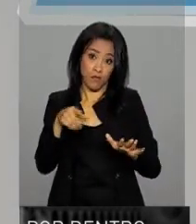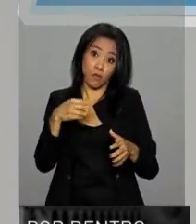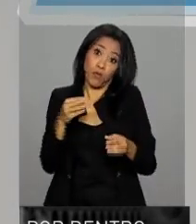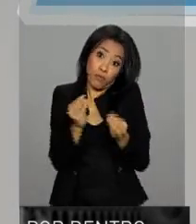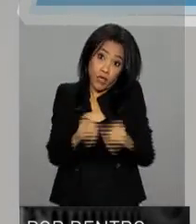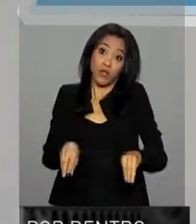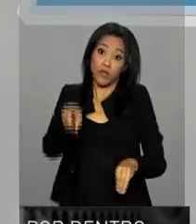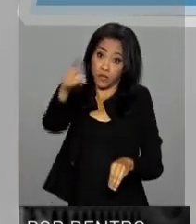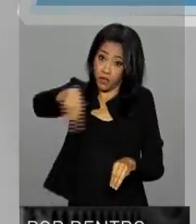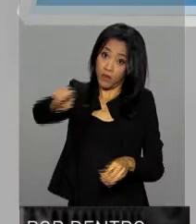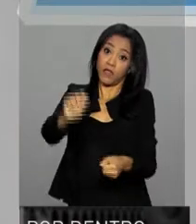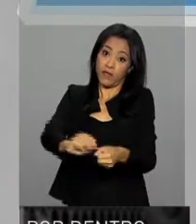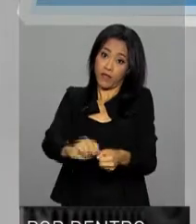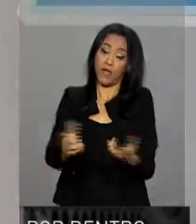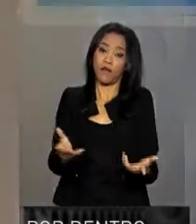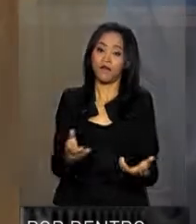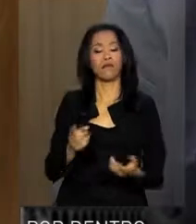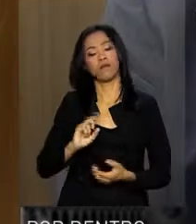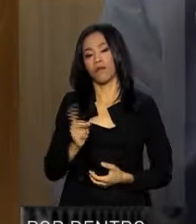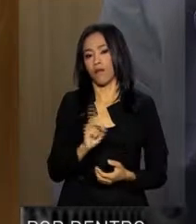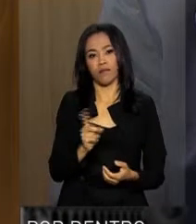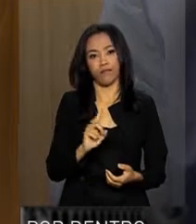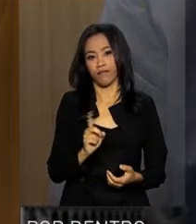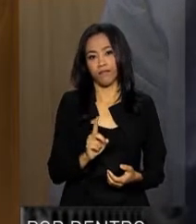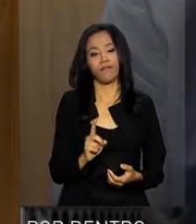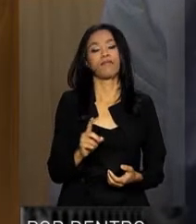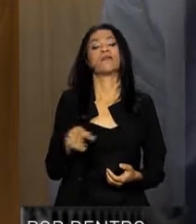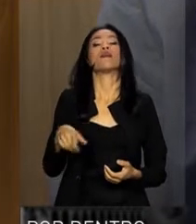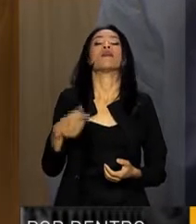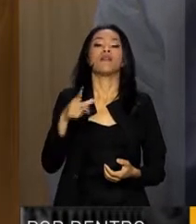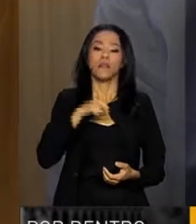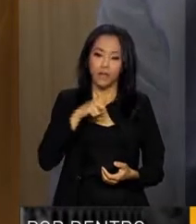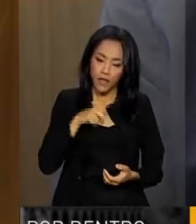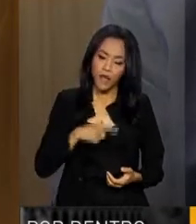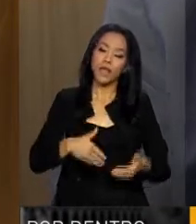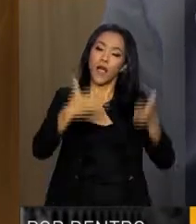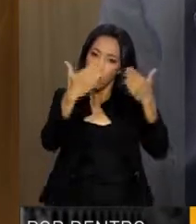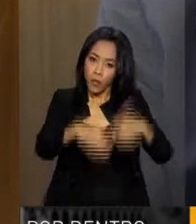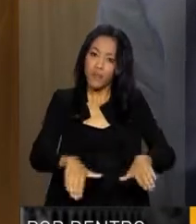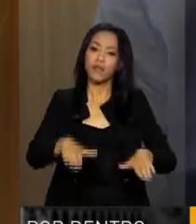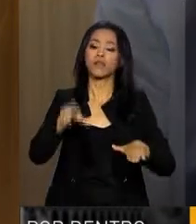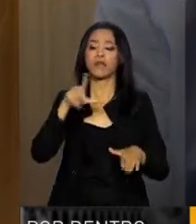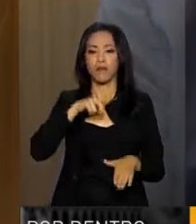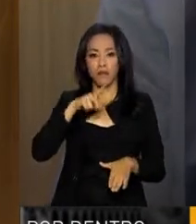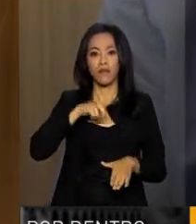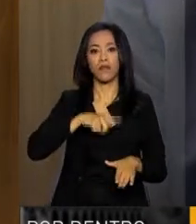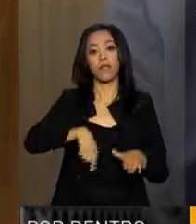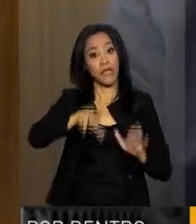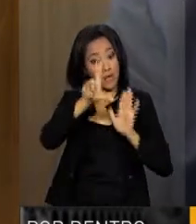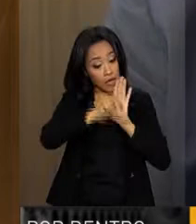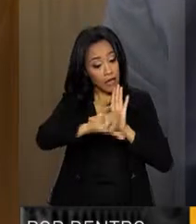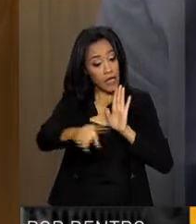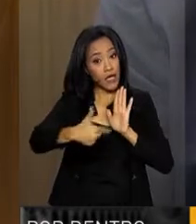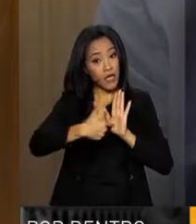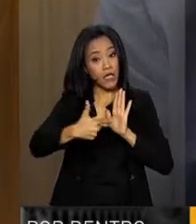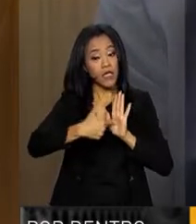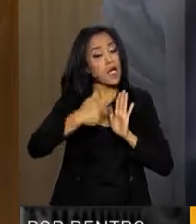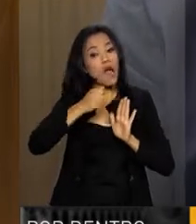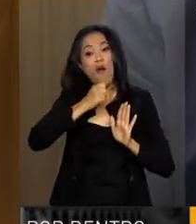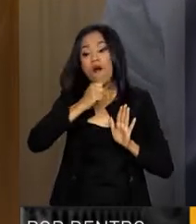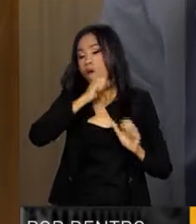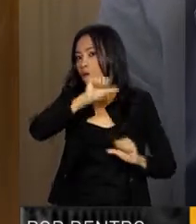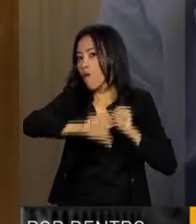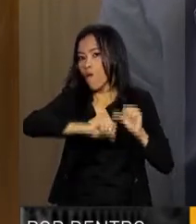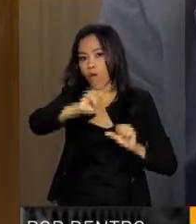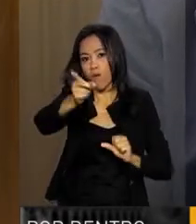de jeito nenhum a reparação do dano causado é obrigação legal isso não foi mudado o que foi foi